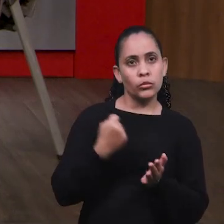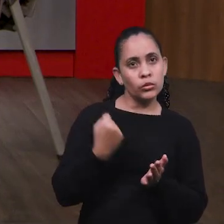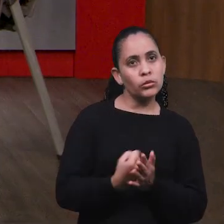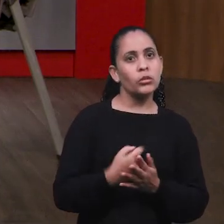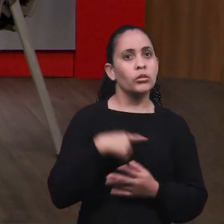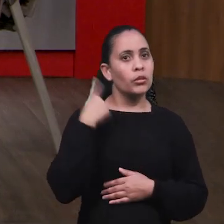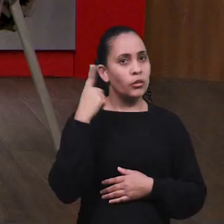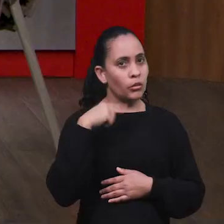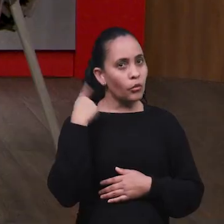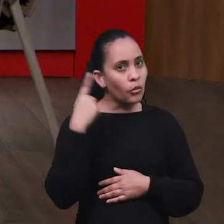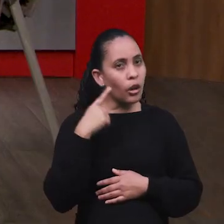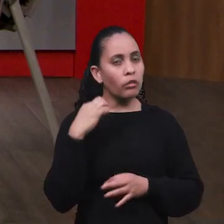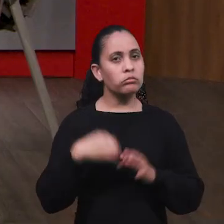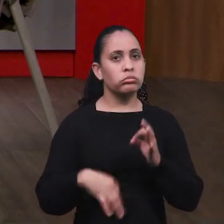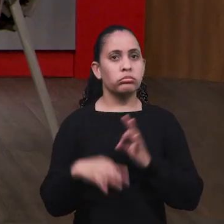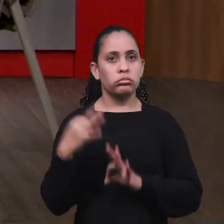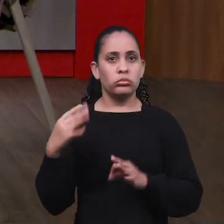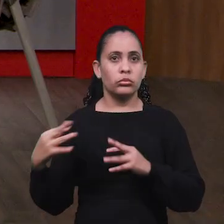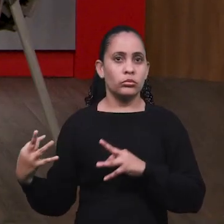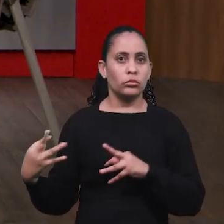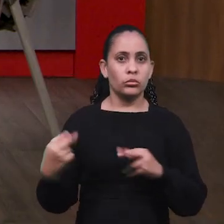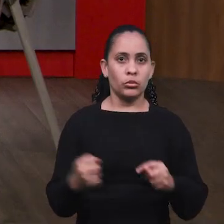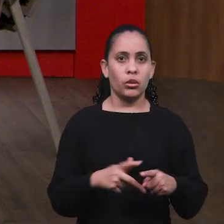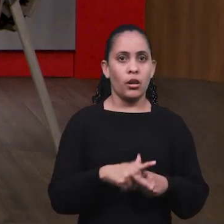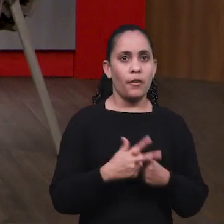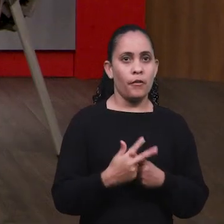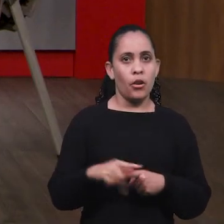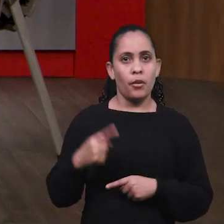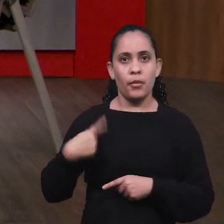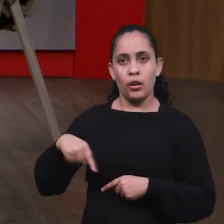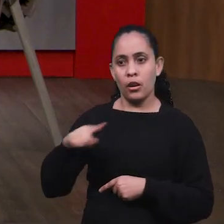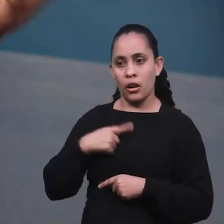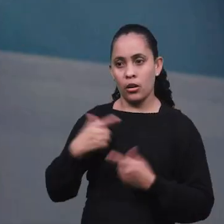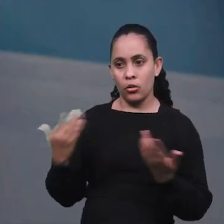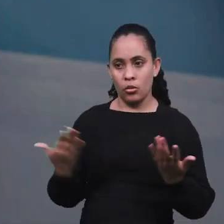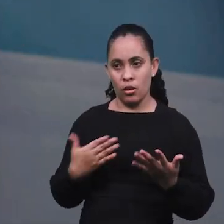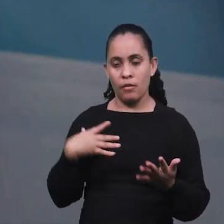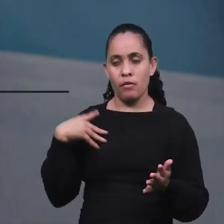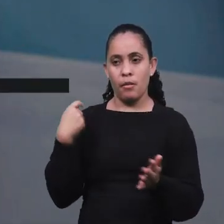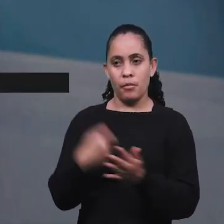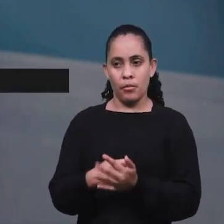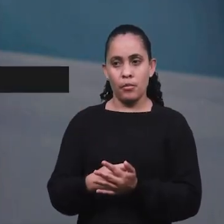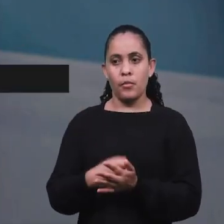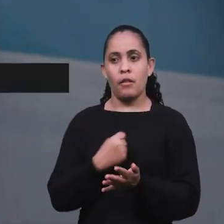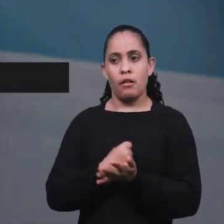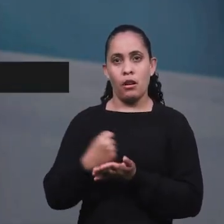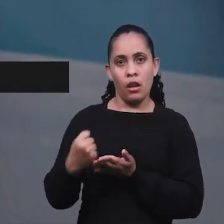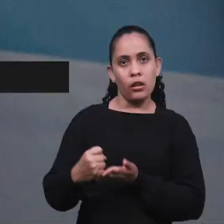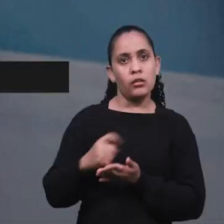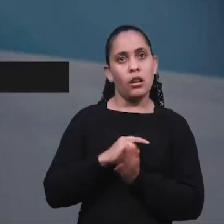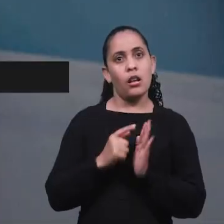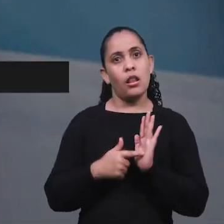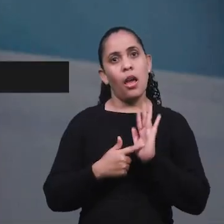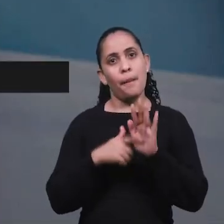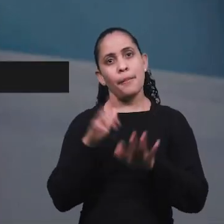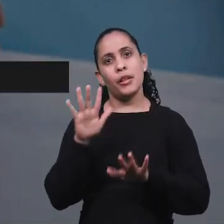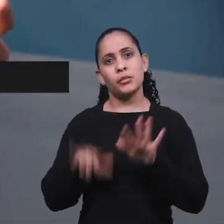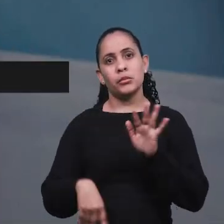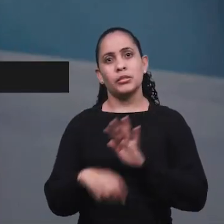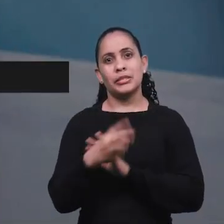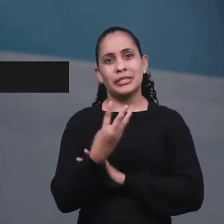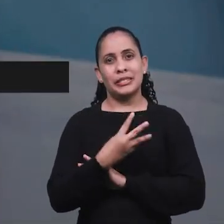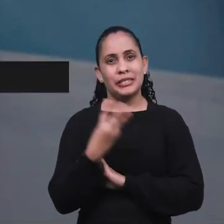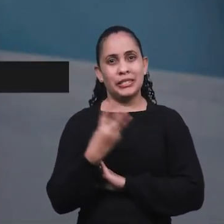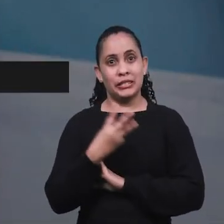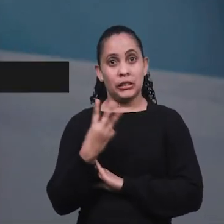cartório, advogado, custas judiciais. Com a reforma tributária, que foi aprovada e está sendo regulamentada, se estima que vai chegar